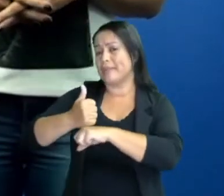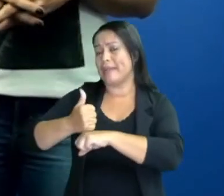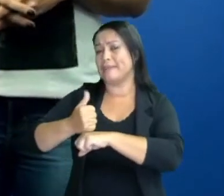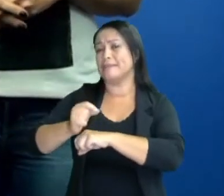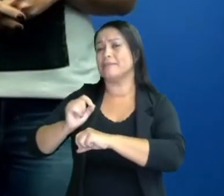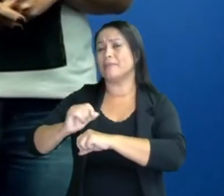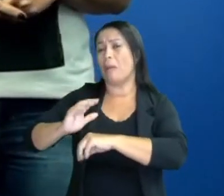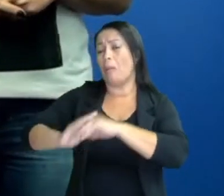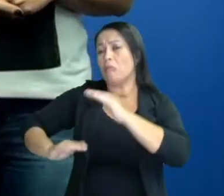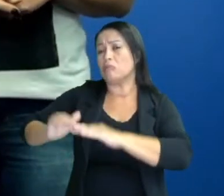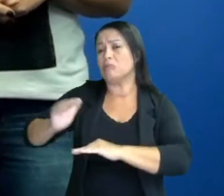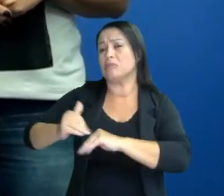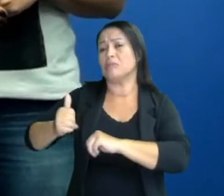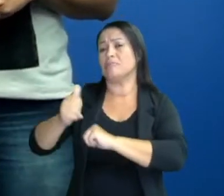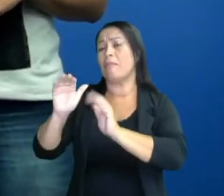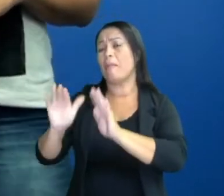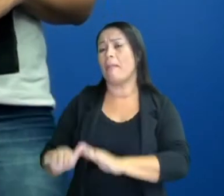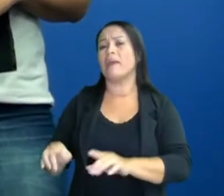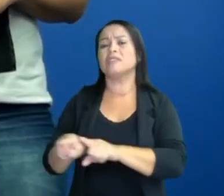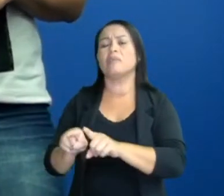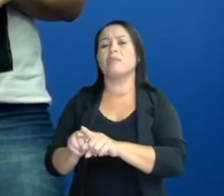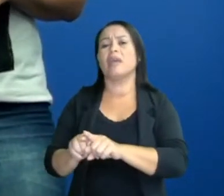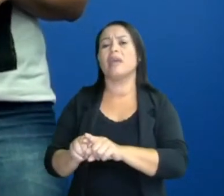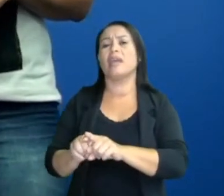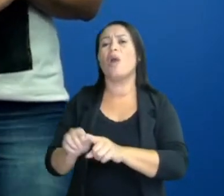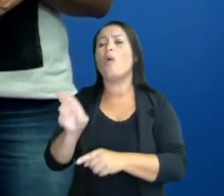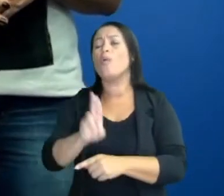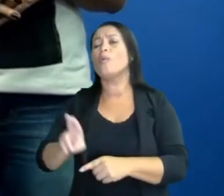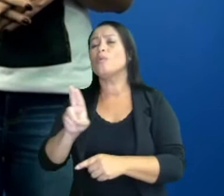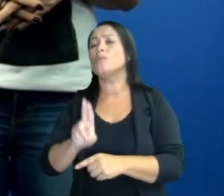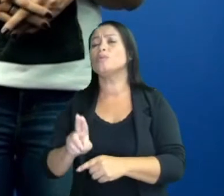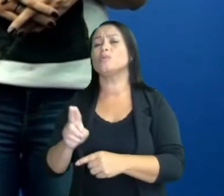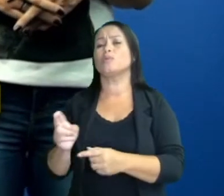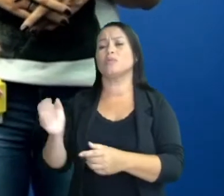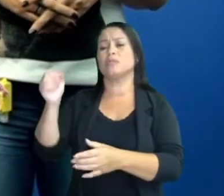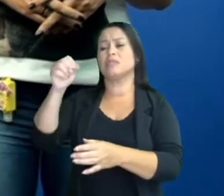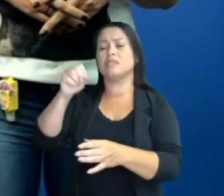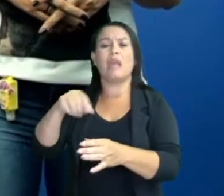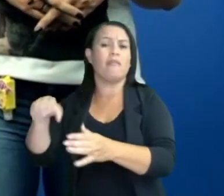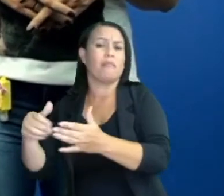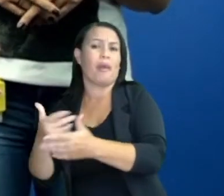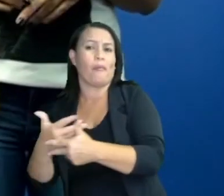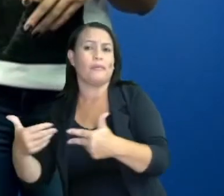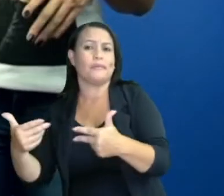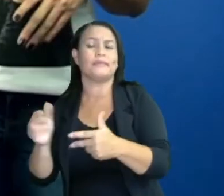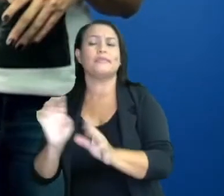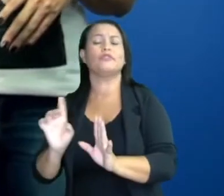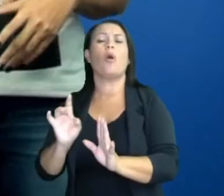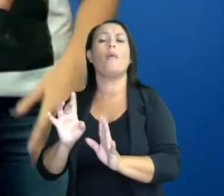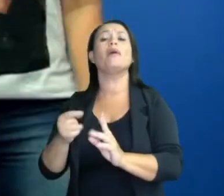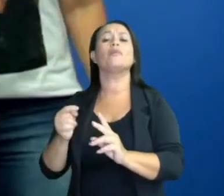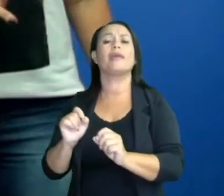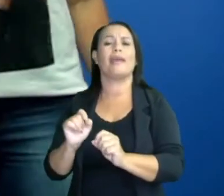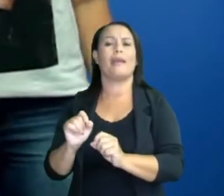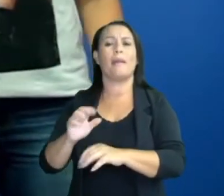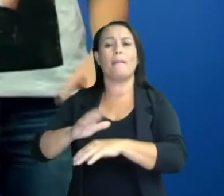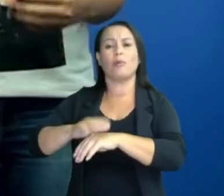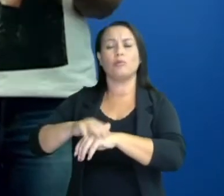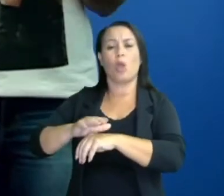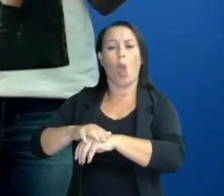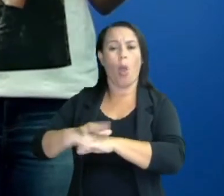não é comum o uso de adubos sementes fertilizantes e a mão de obra sobre a saia a mão de obra mecanizada